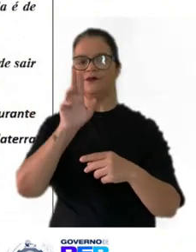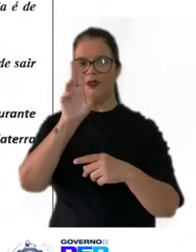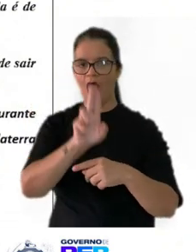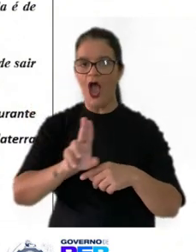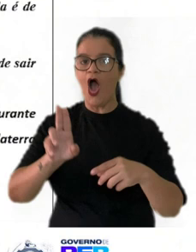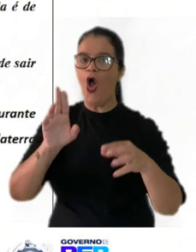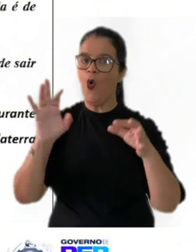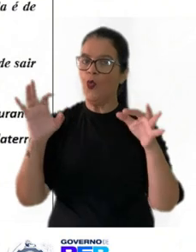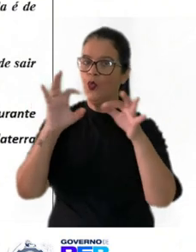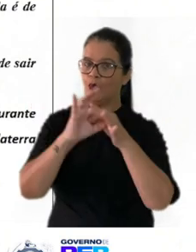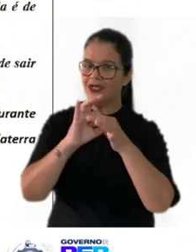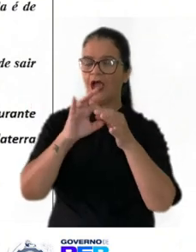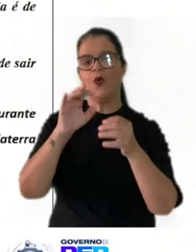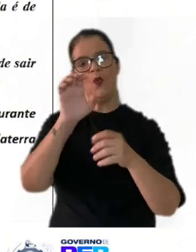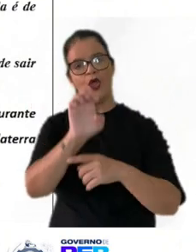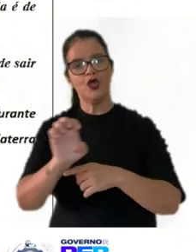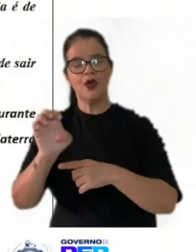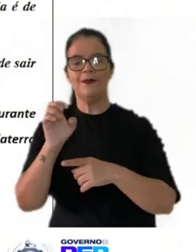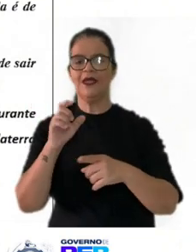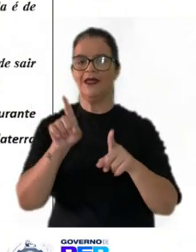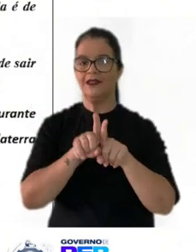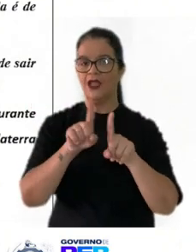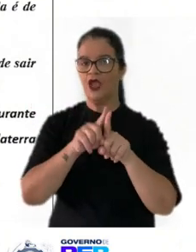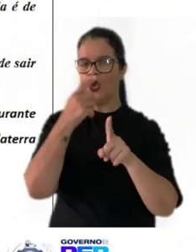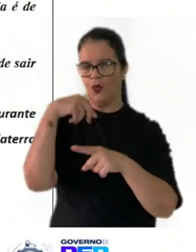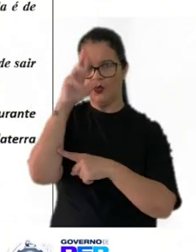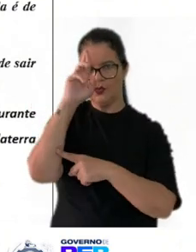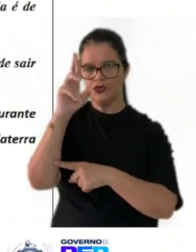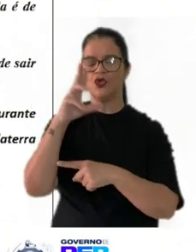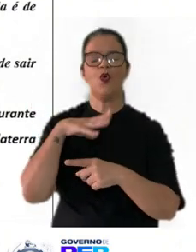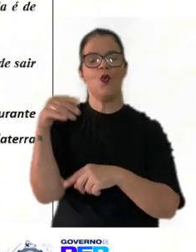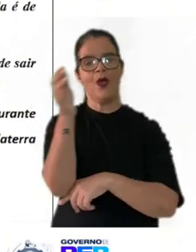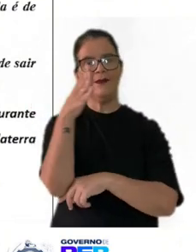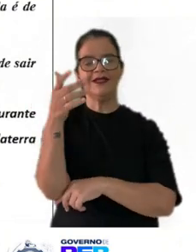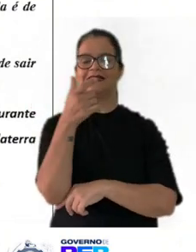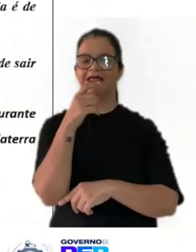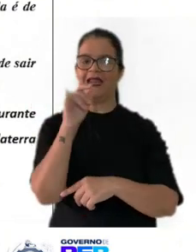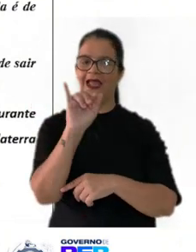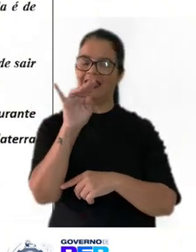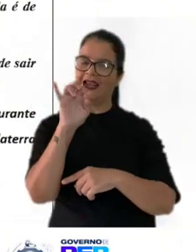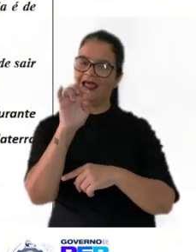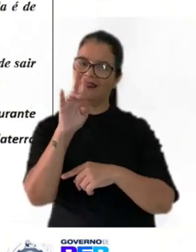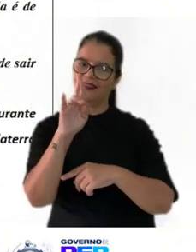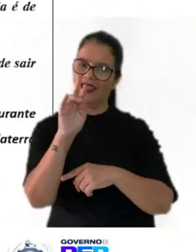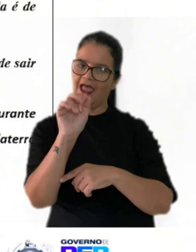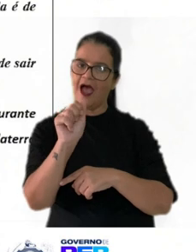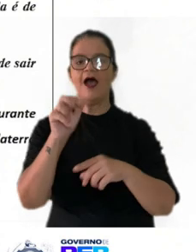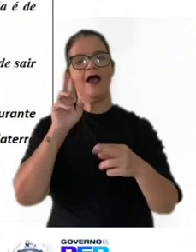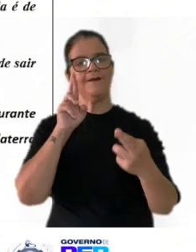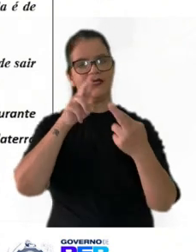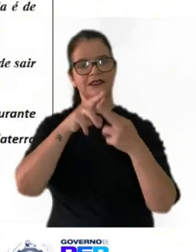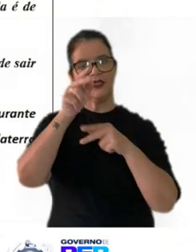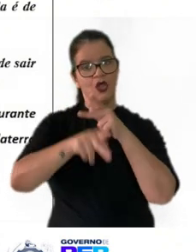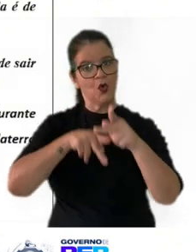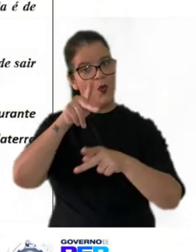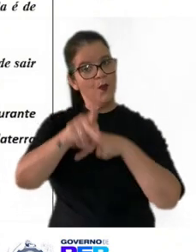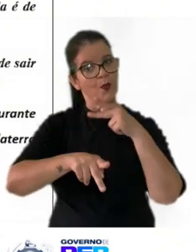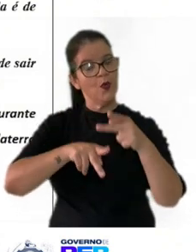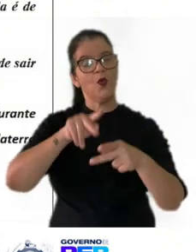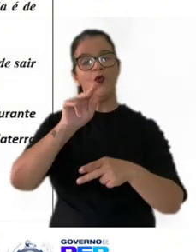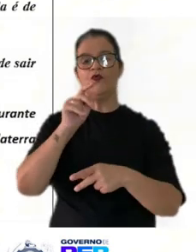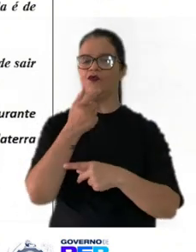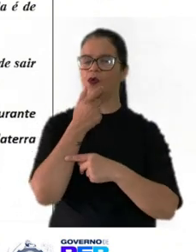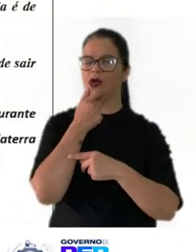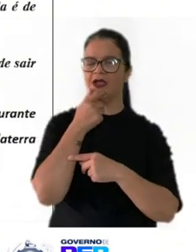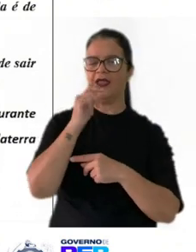gente tem o senhorzinho com a bandeira da Inglaterra representando o povo inglês e aí só pensando refletindo